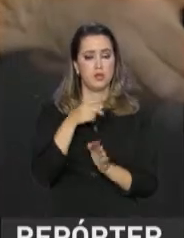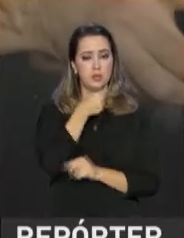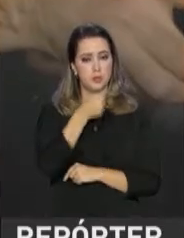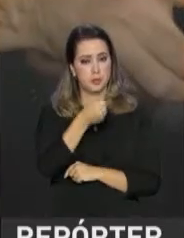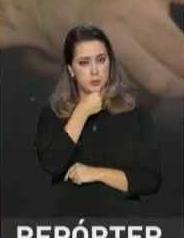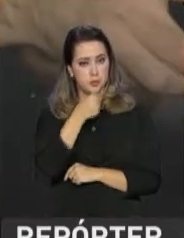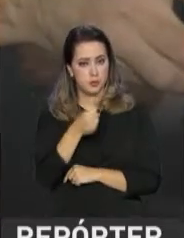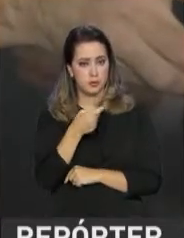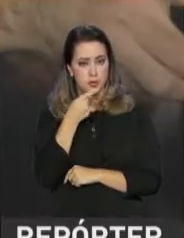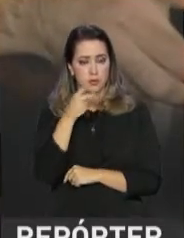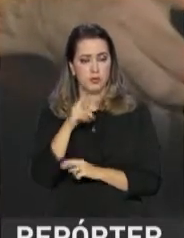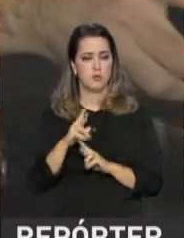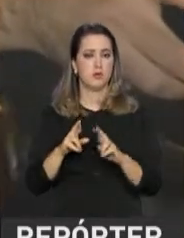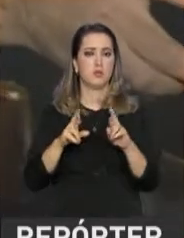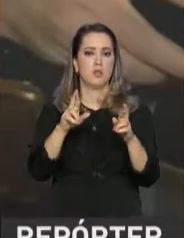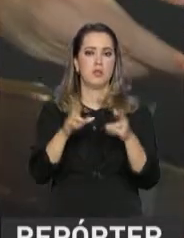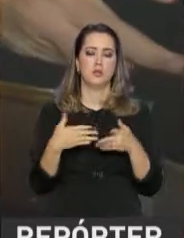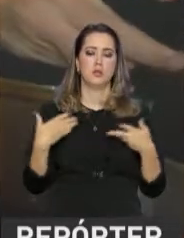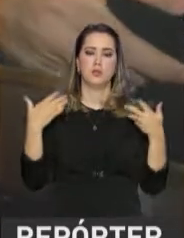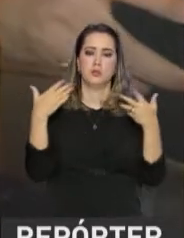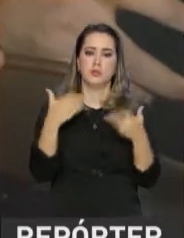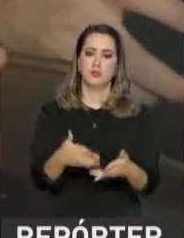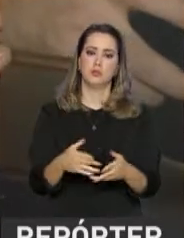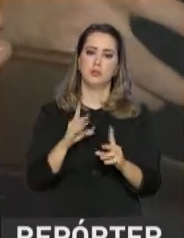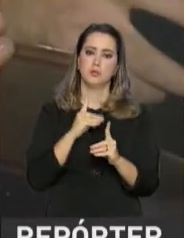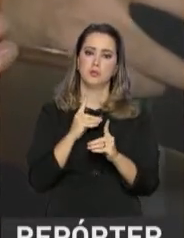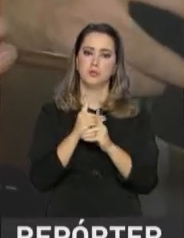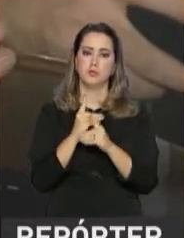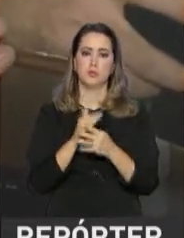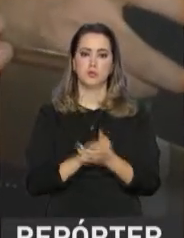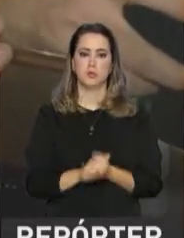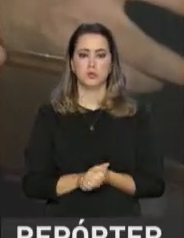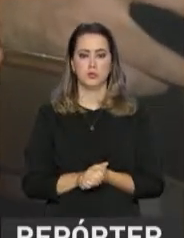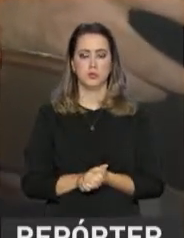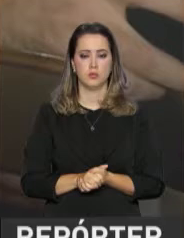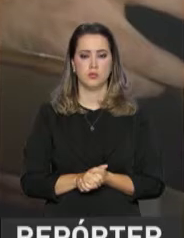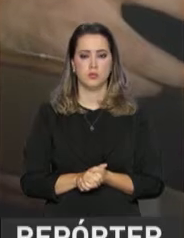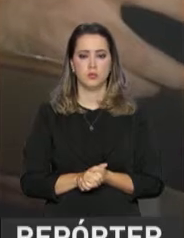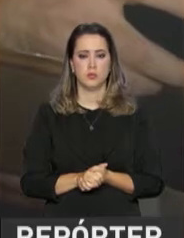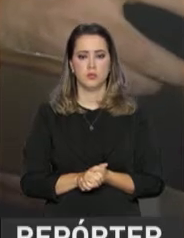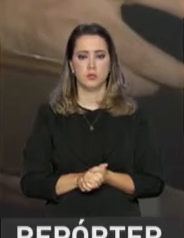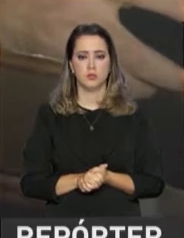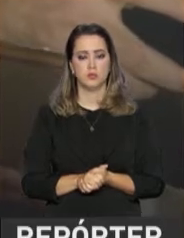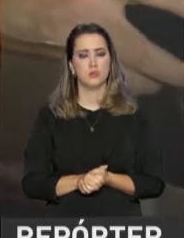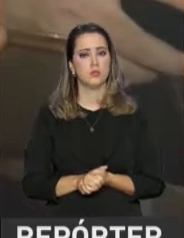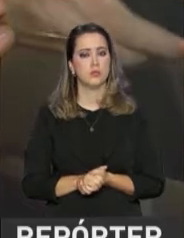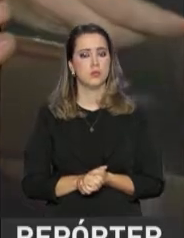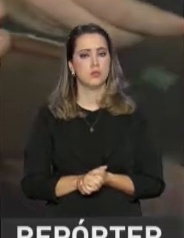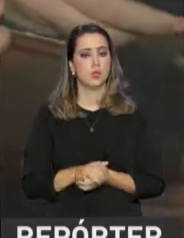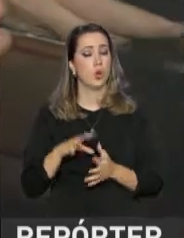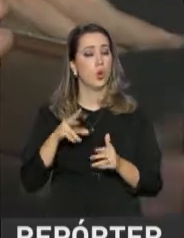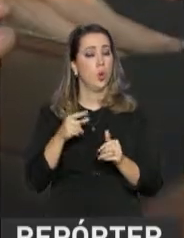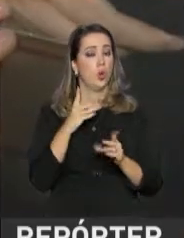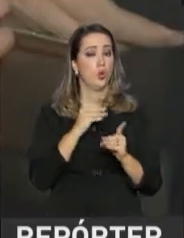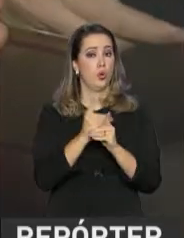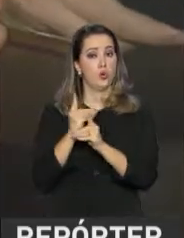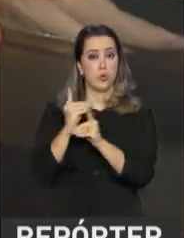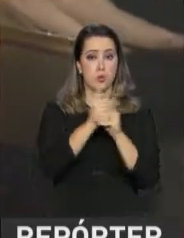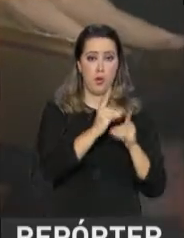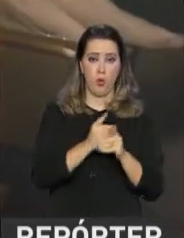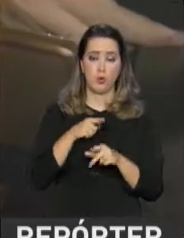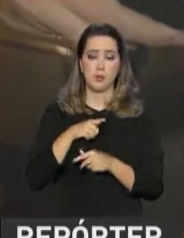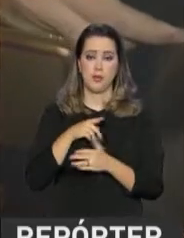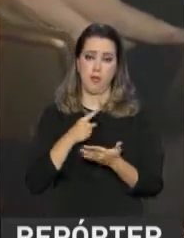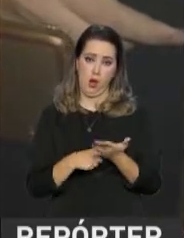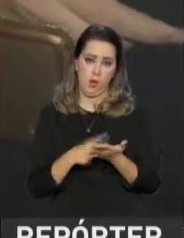temer falou sobre a expectativa para a participação no encontro os encontros mesmo potentes são todos de natureza empresarial